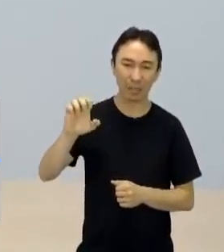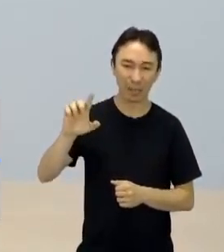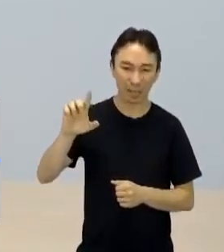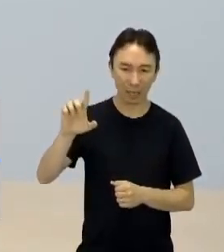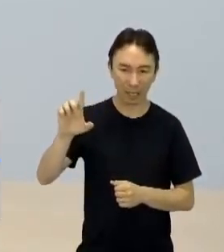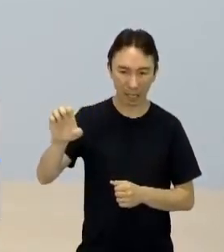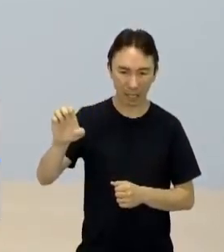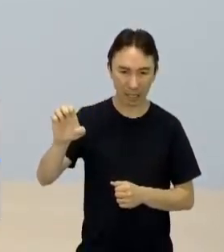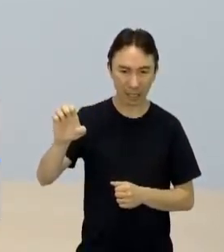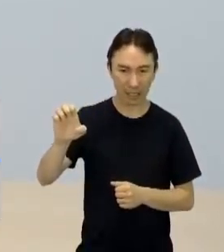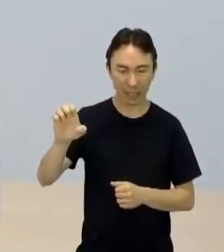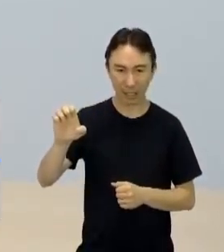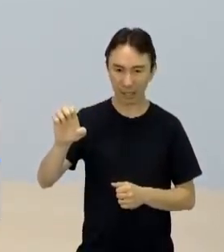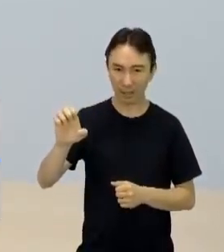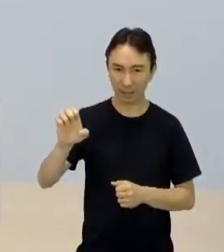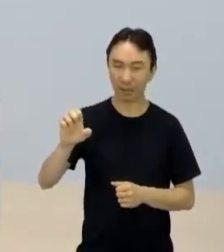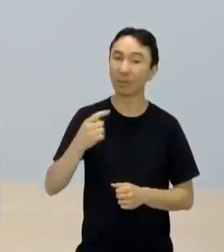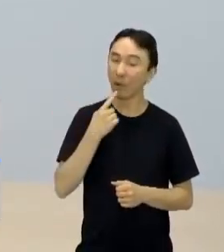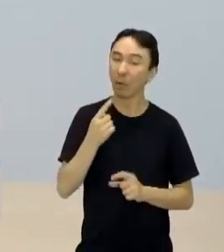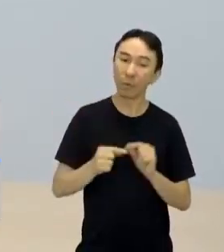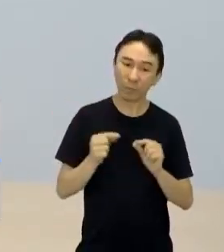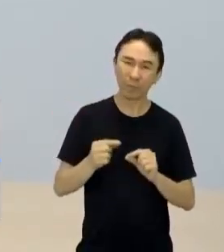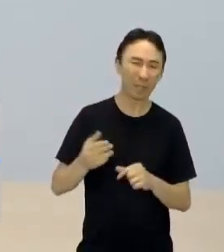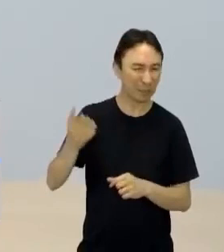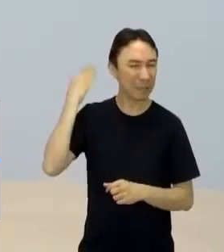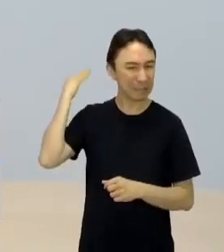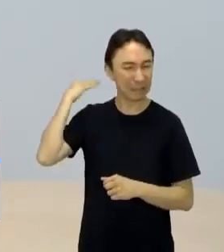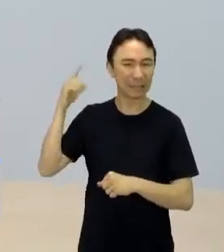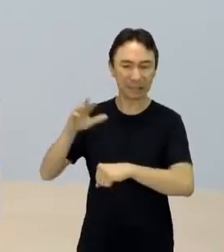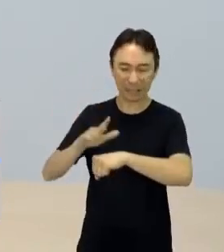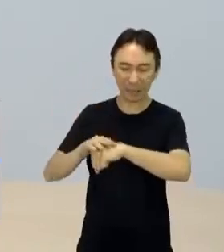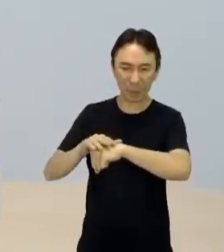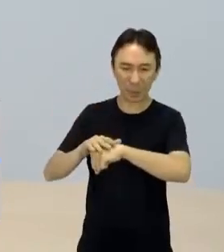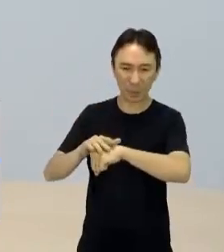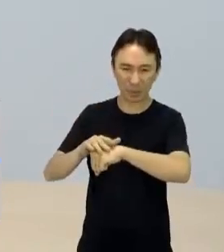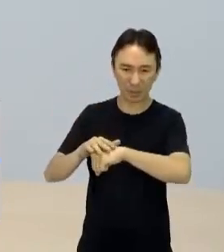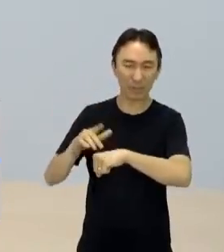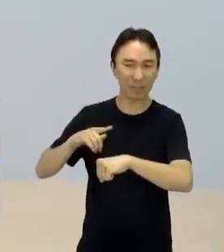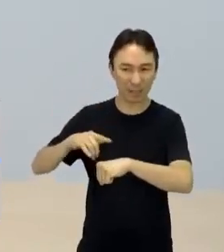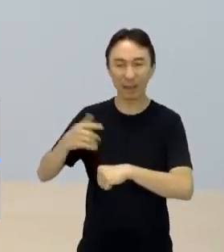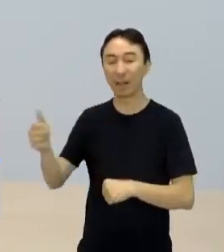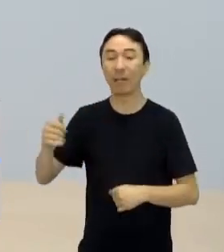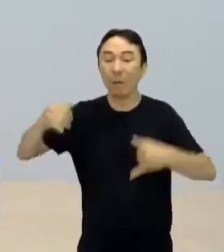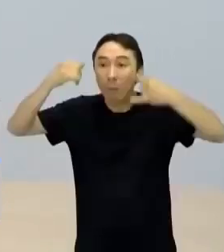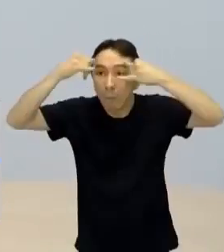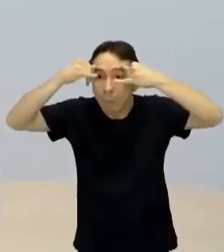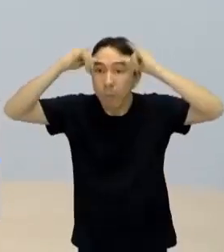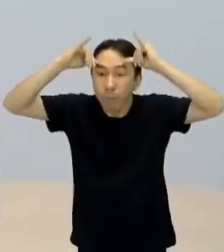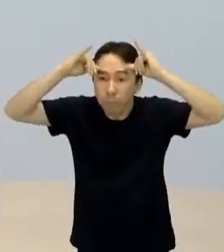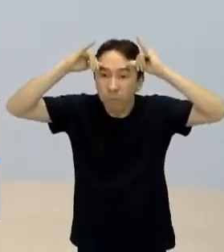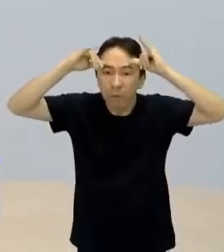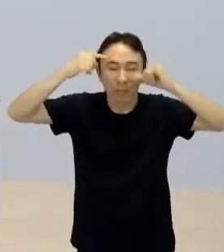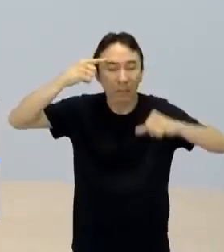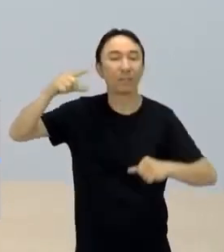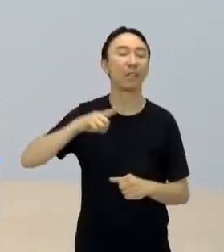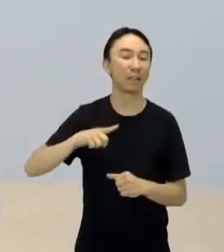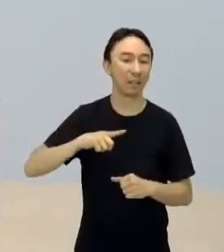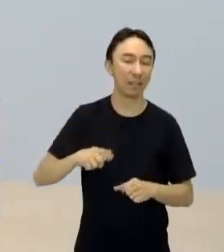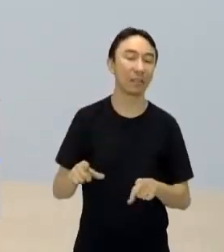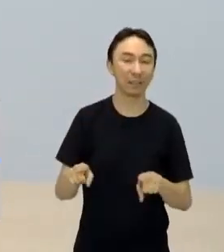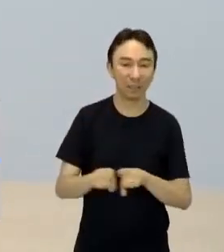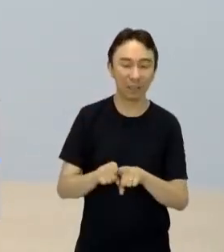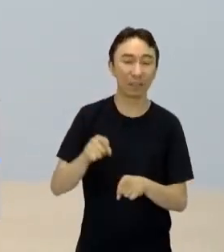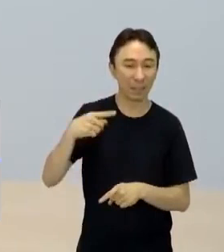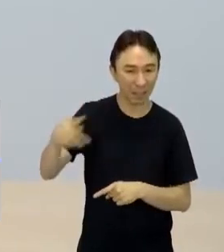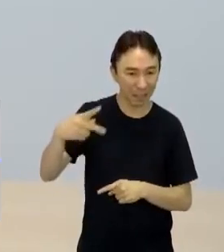Gabriele, eu acho que é isso. Através de uma doença que deu nas vacas, ela é da Escola Jeremias de Paula Eduardo de